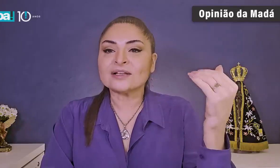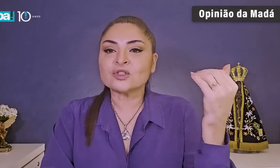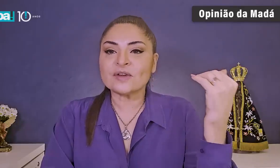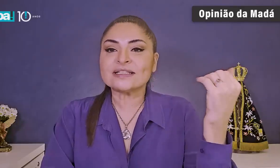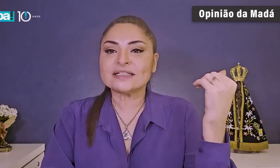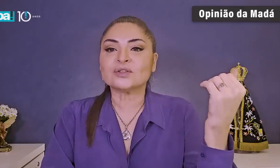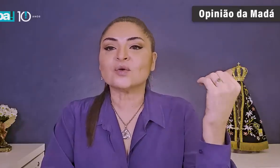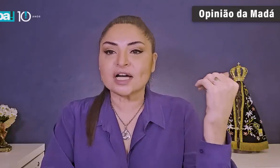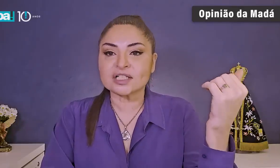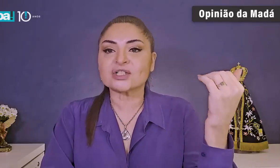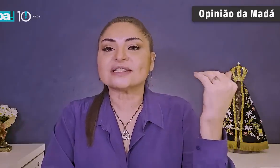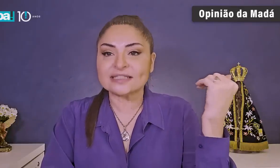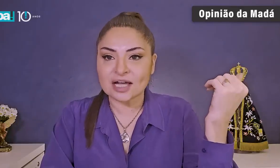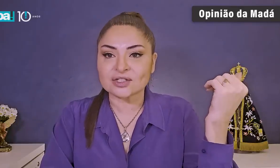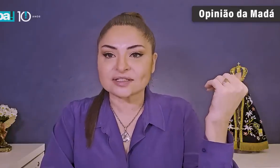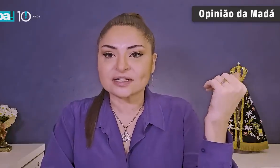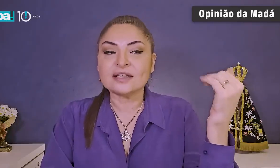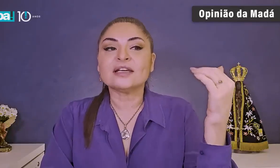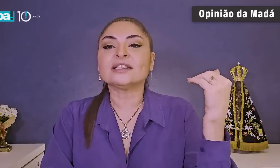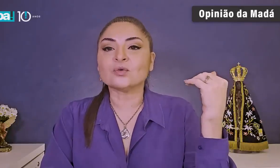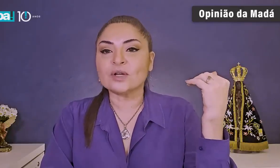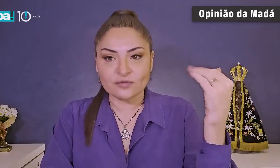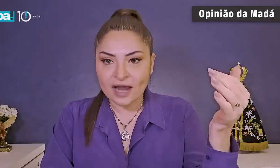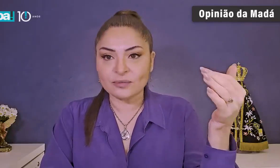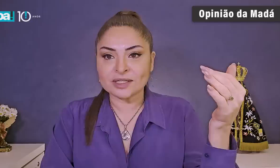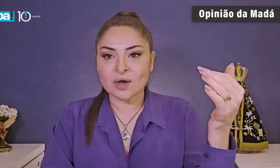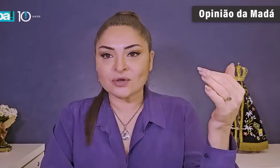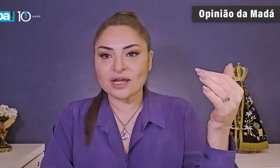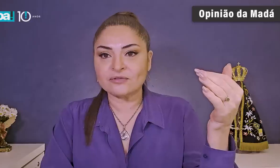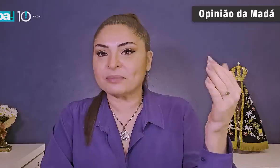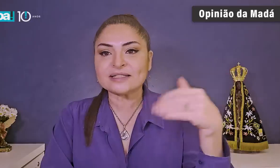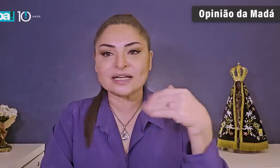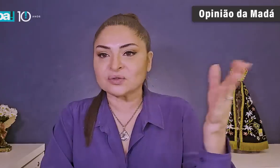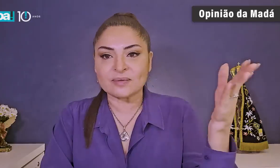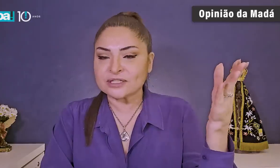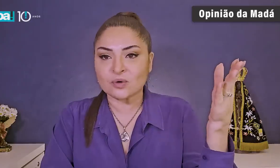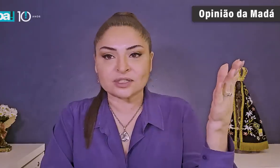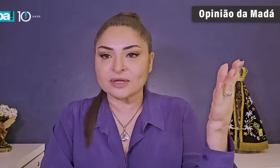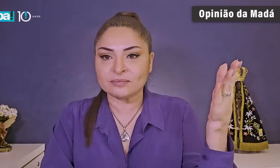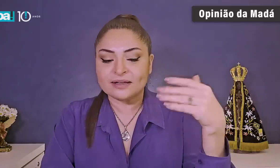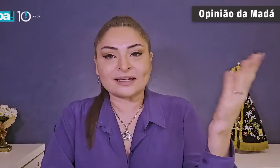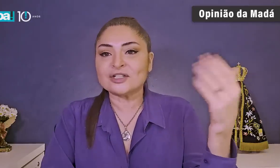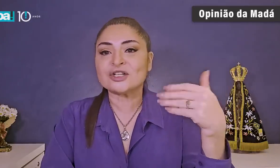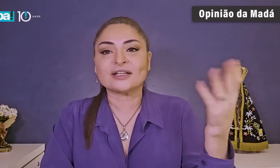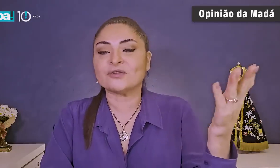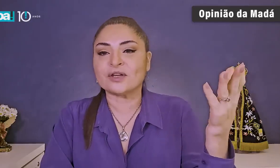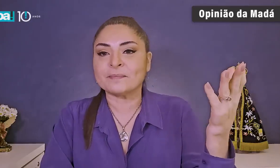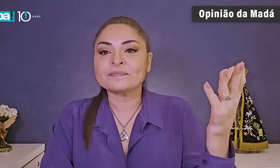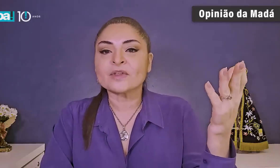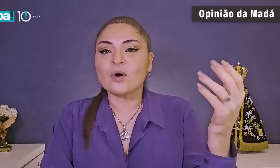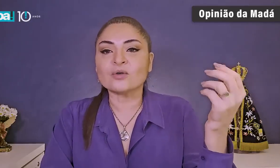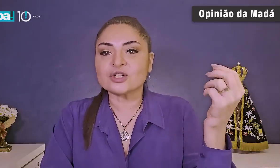sairia caso tivesse sido antes das taxas. Então o Lula vai aumentar o IOF, brasileiro não sabe fazer conta mesmo. Quem tinha